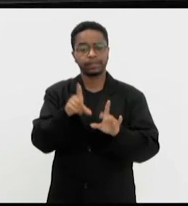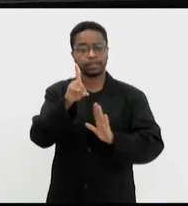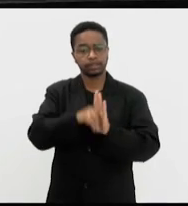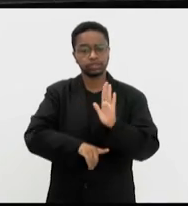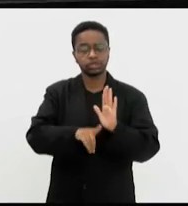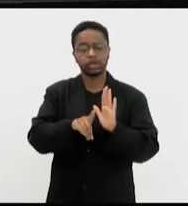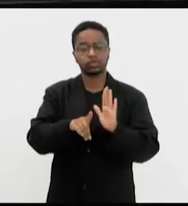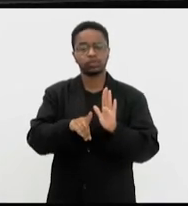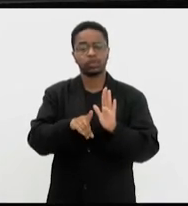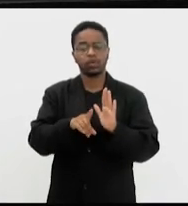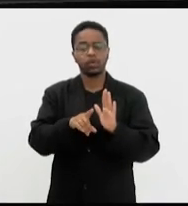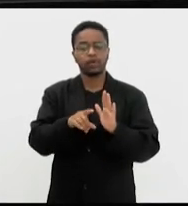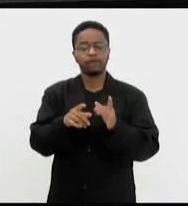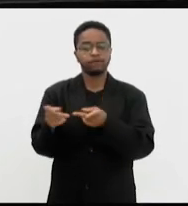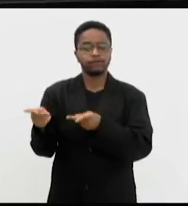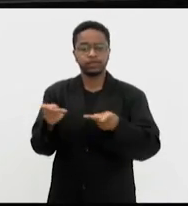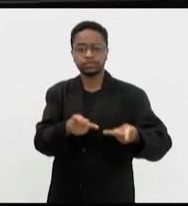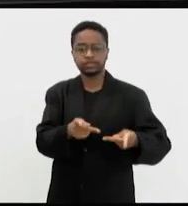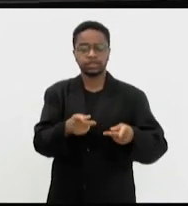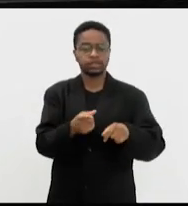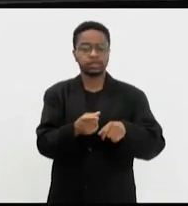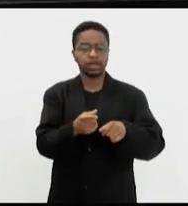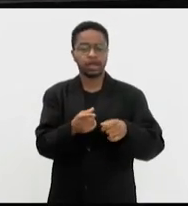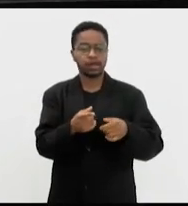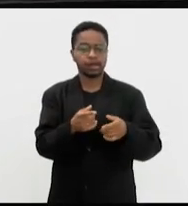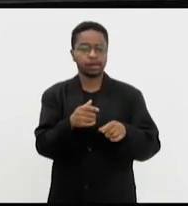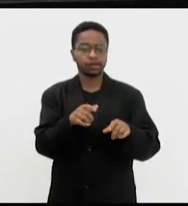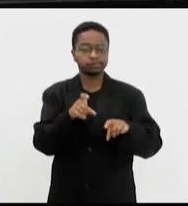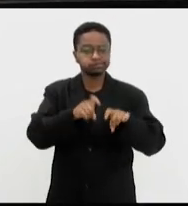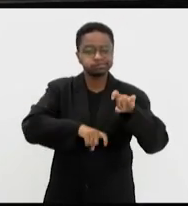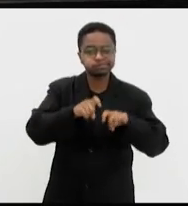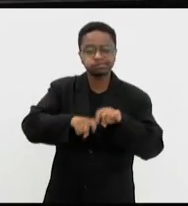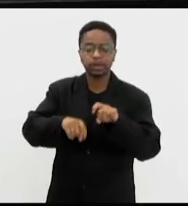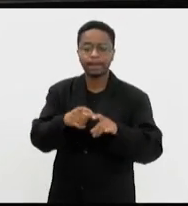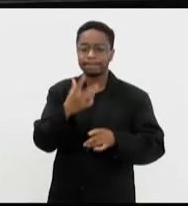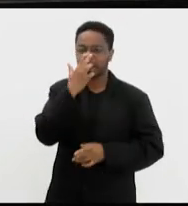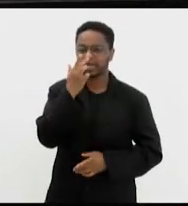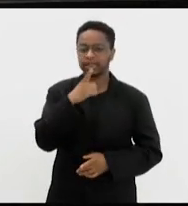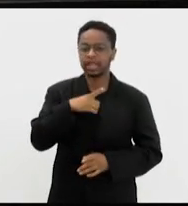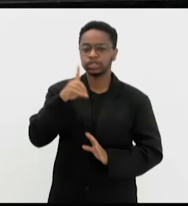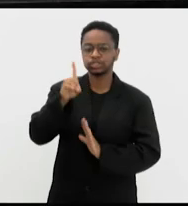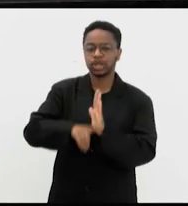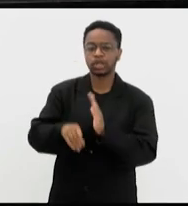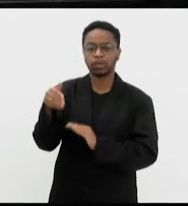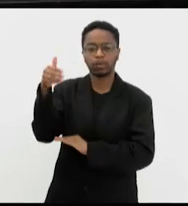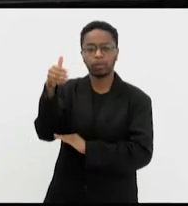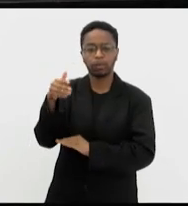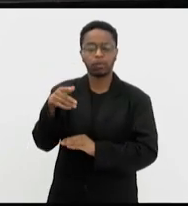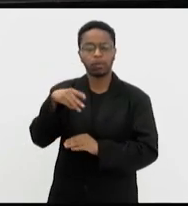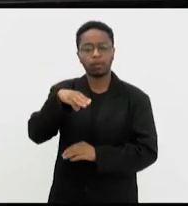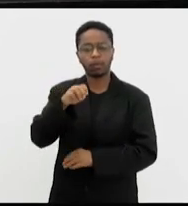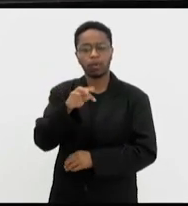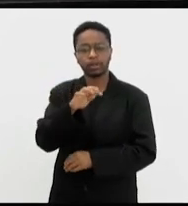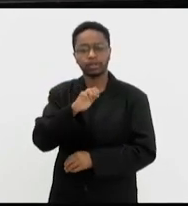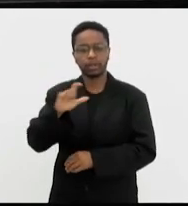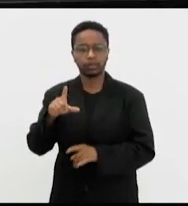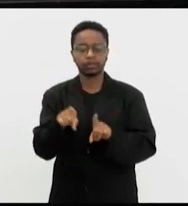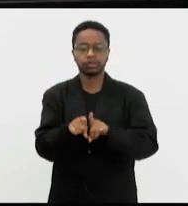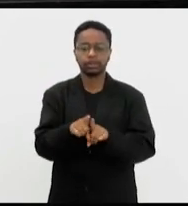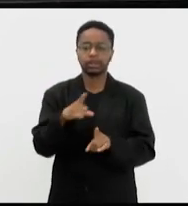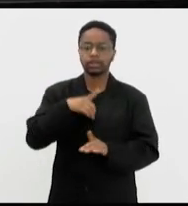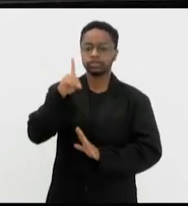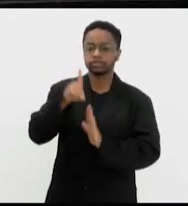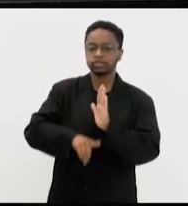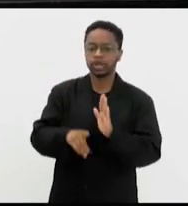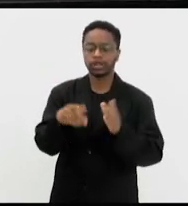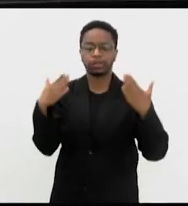íntima como se cadeia fosse motel é criminoso com direito a sainha